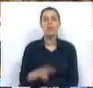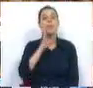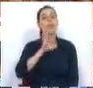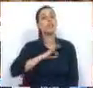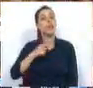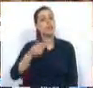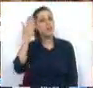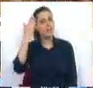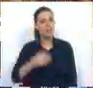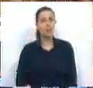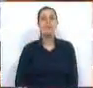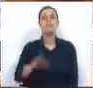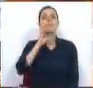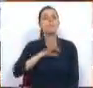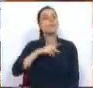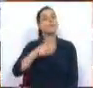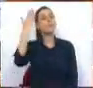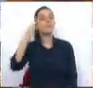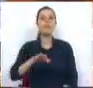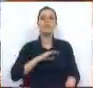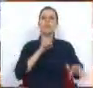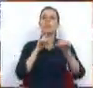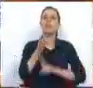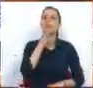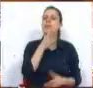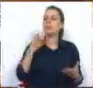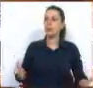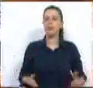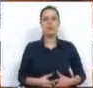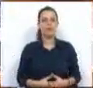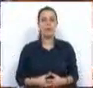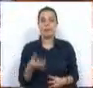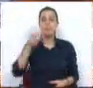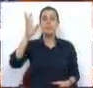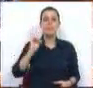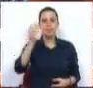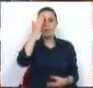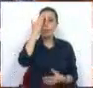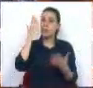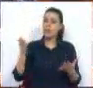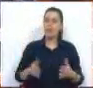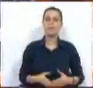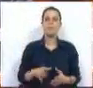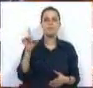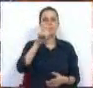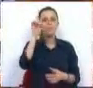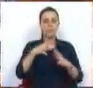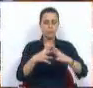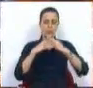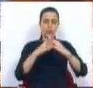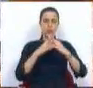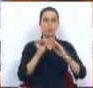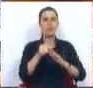Senhora Presidente, Senhora Presidente, Senhoras e Senhores Deputados, o PS considera a questão da